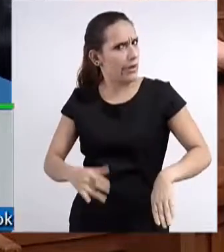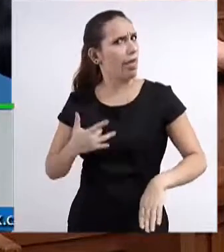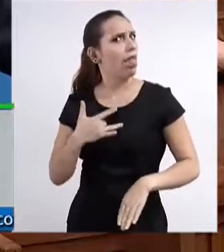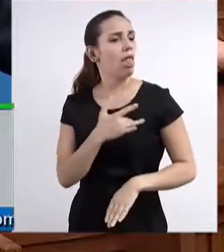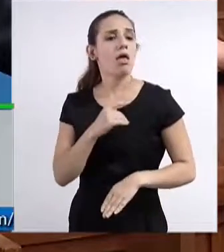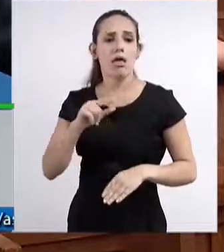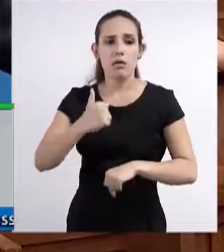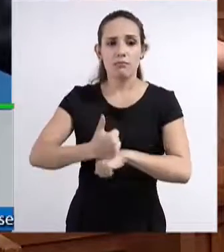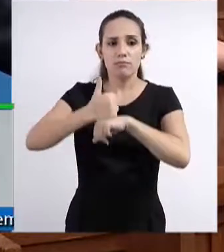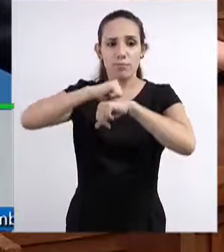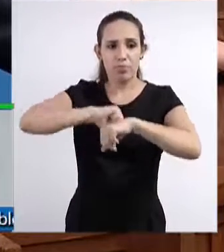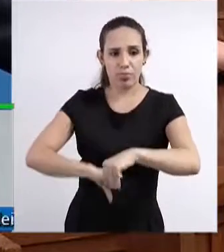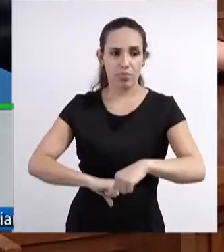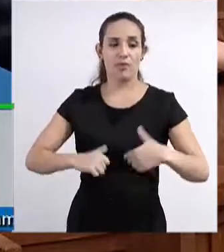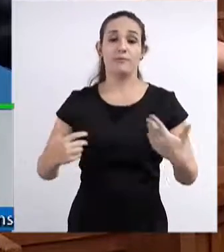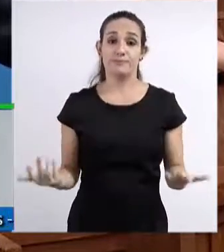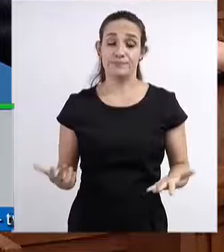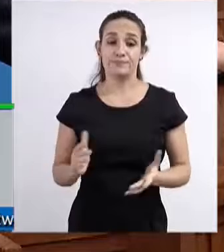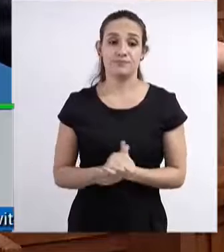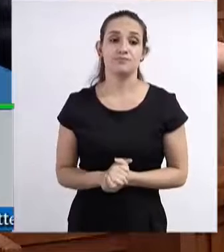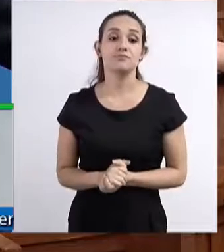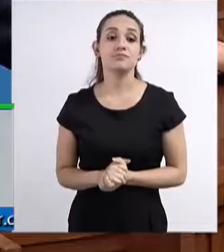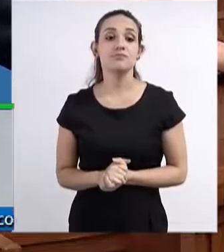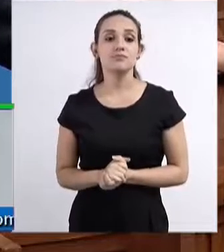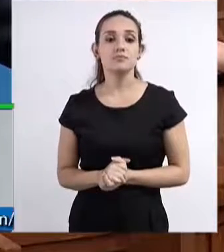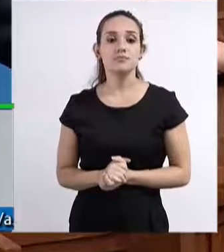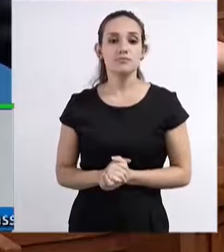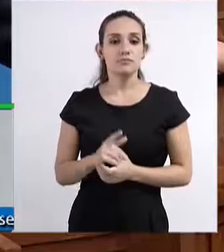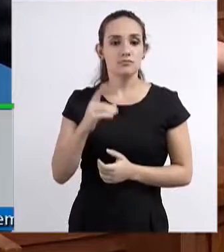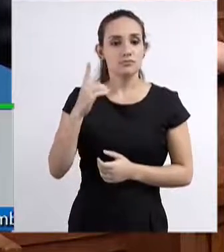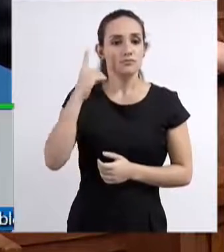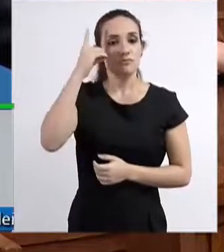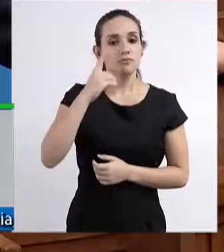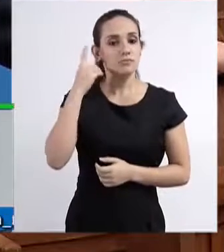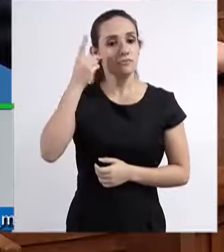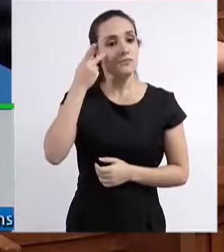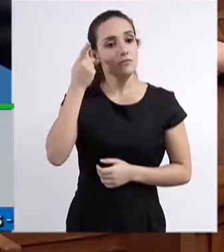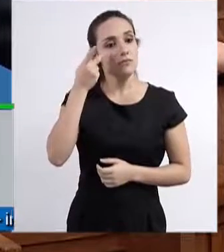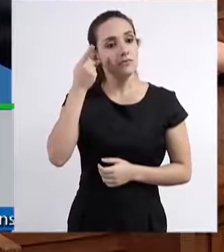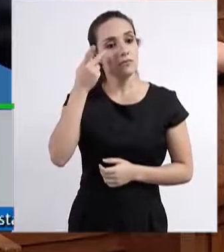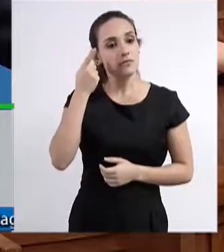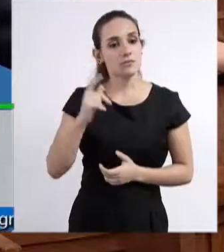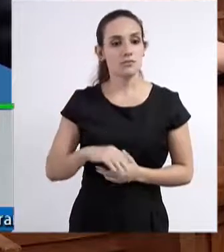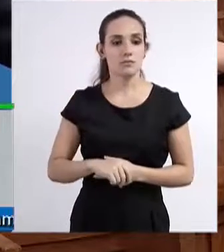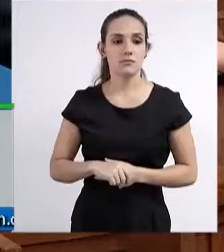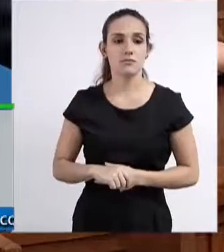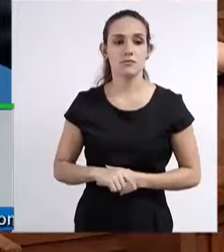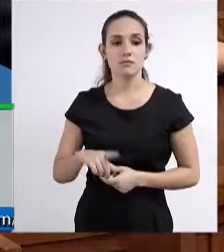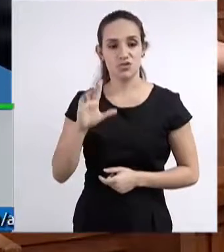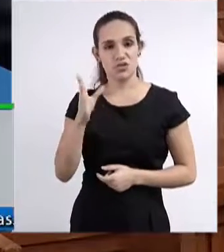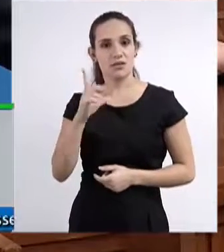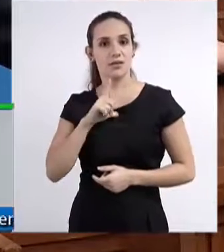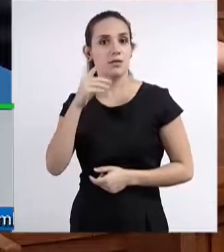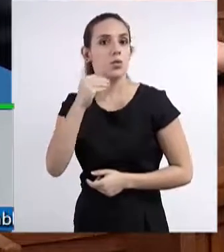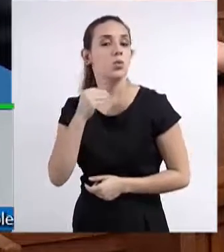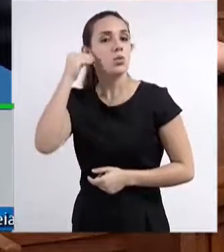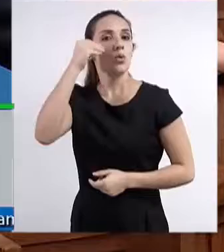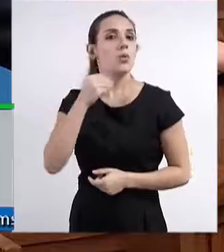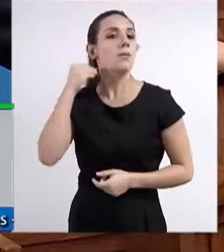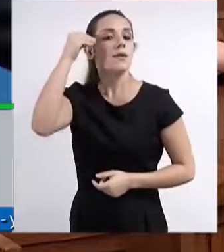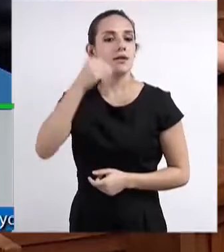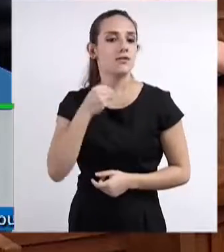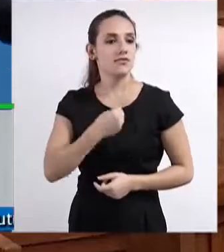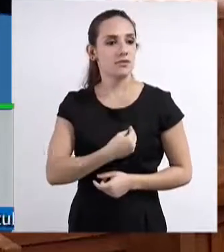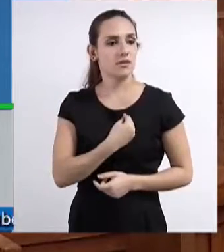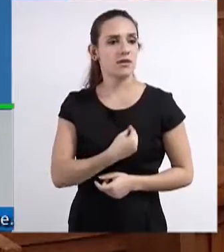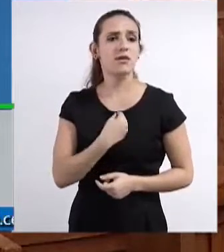de vida do indígena. O deputado Pedro Kemp tem uma experiência, uma vivência muito grande nessa área. Eu até